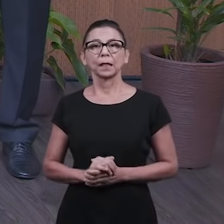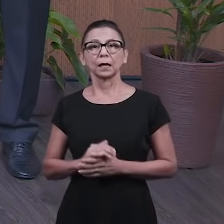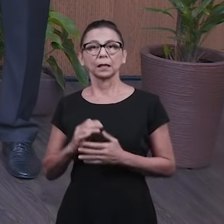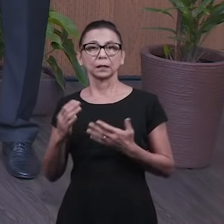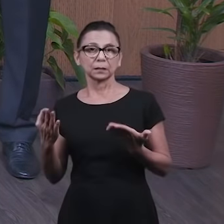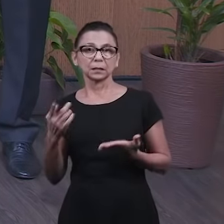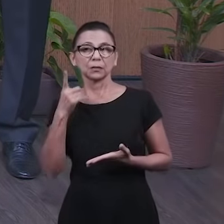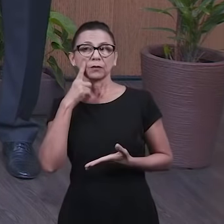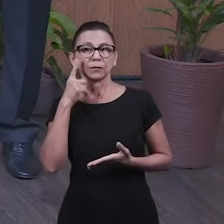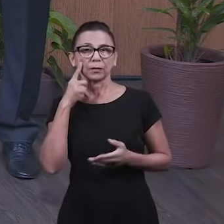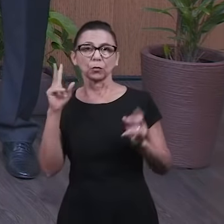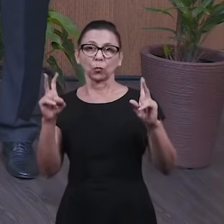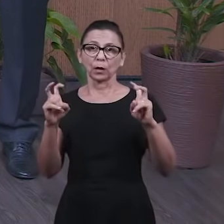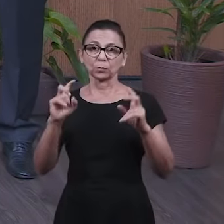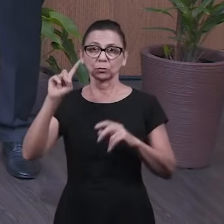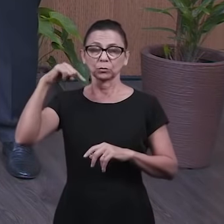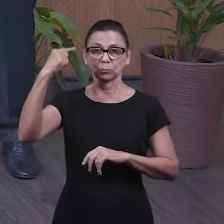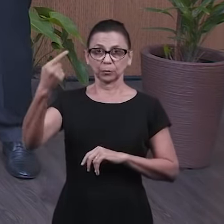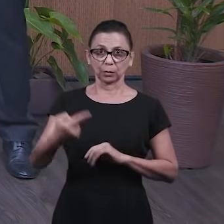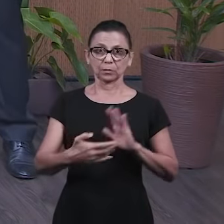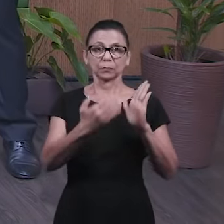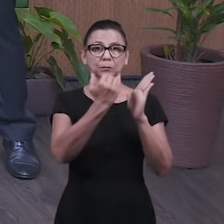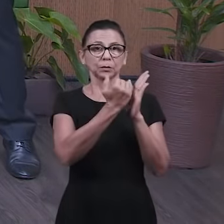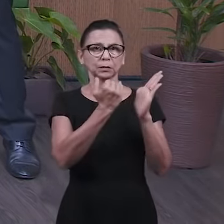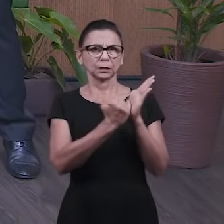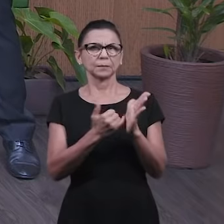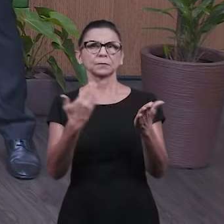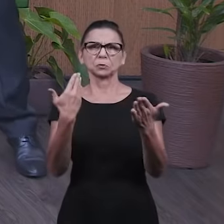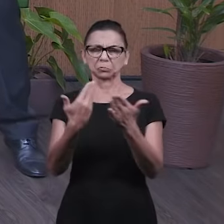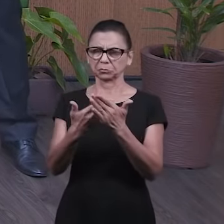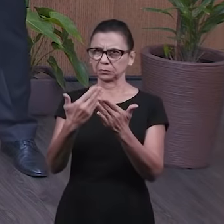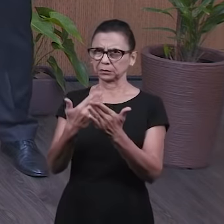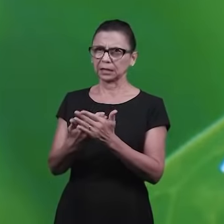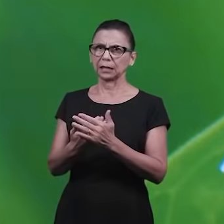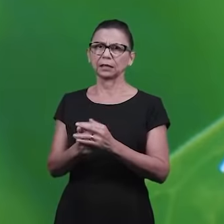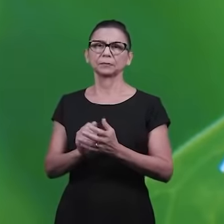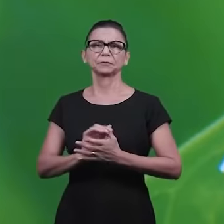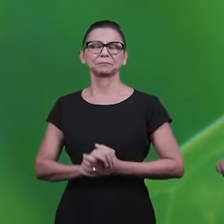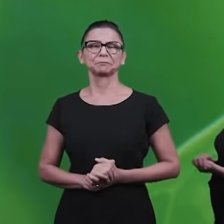poderá estudar, buscar o Senhor e nos enviar o seu comentário.